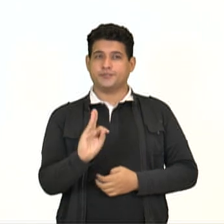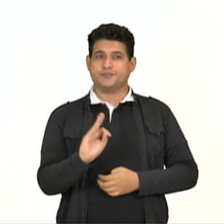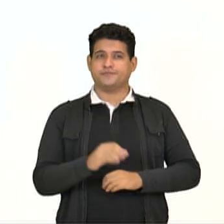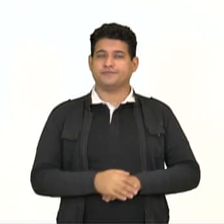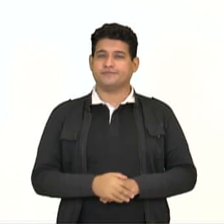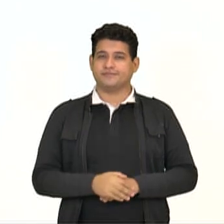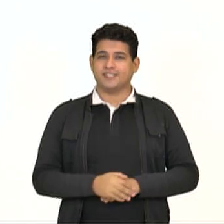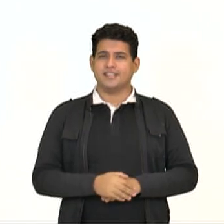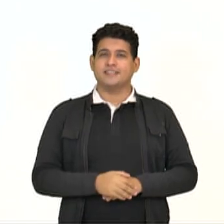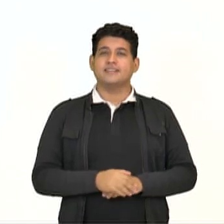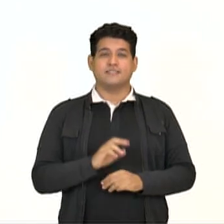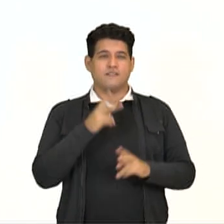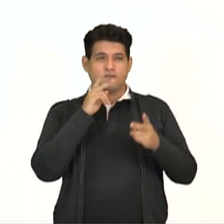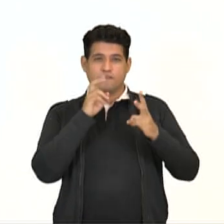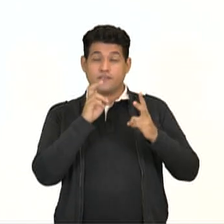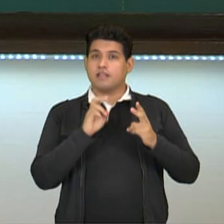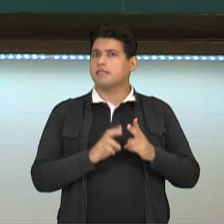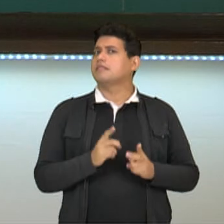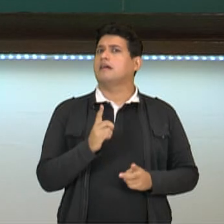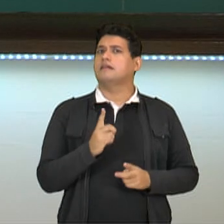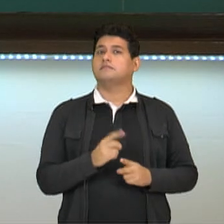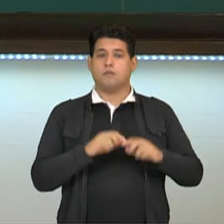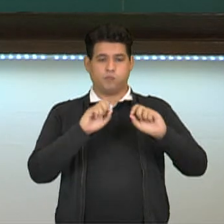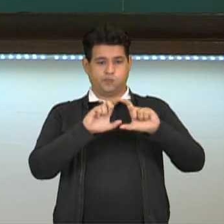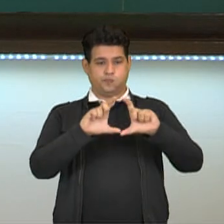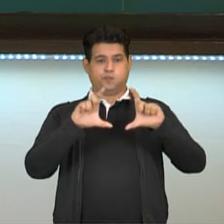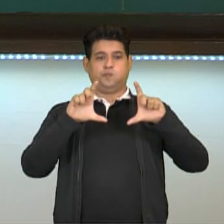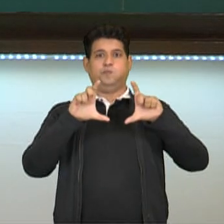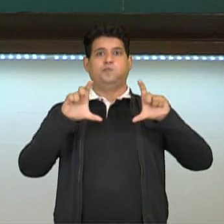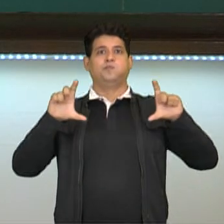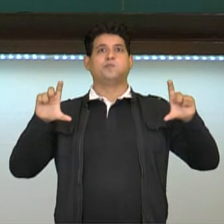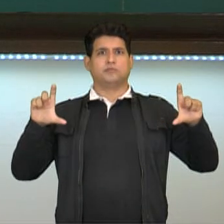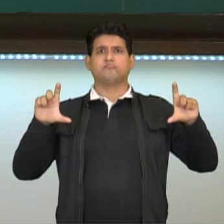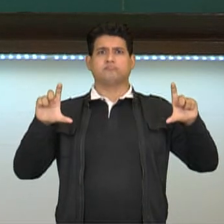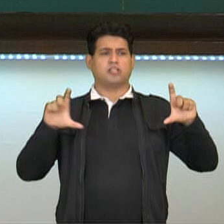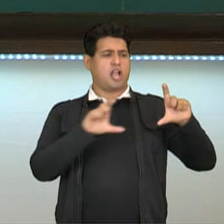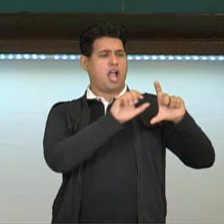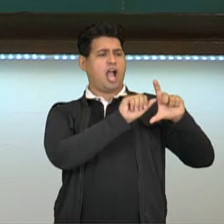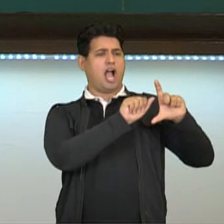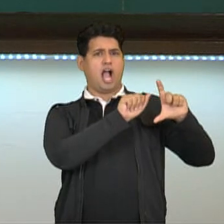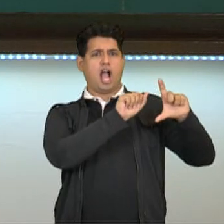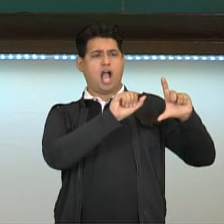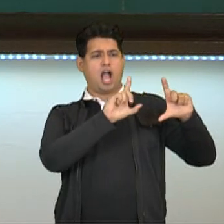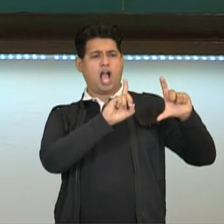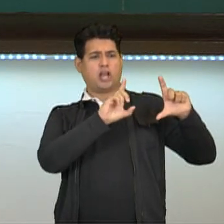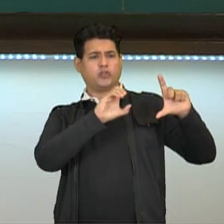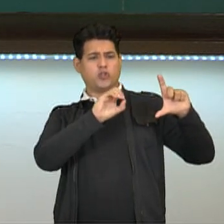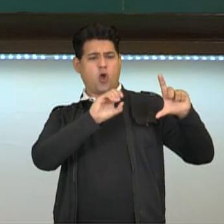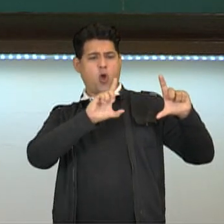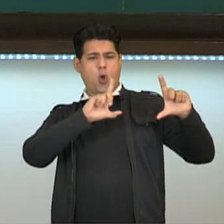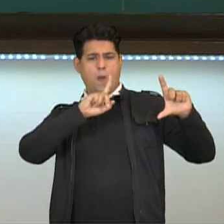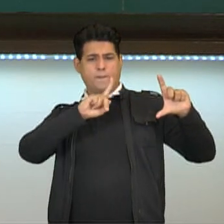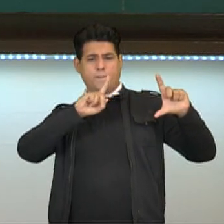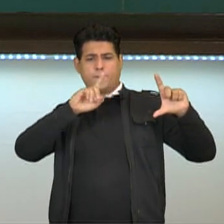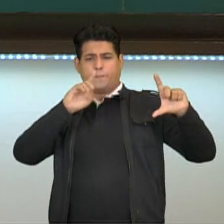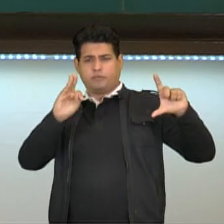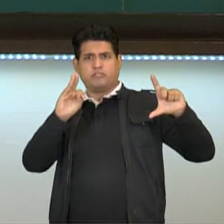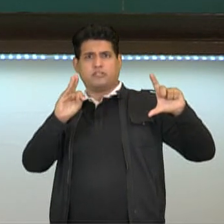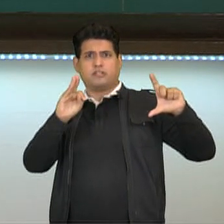que adopt está escrito com letras maiúsculas, caixa alta e destacado também na